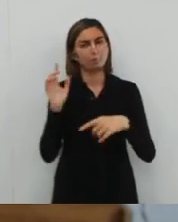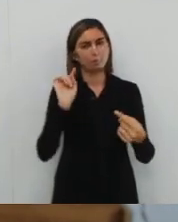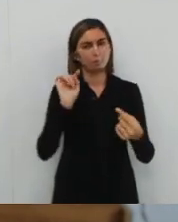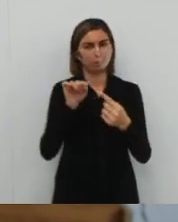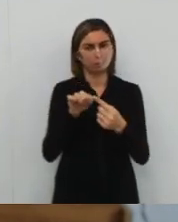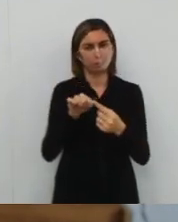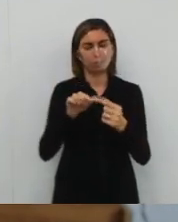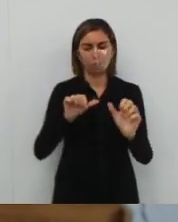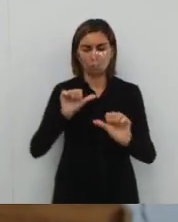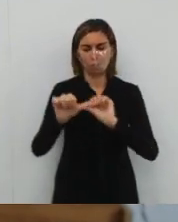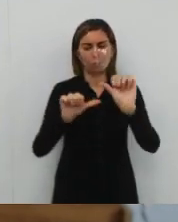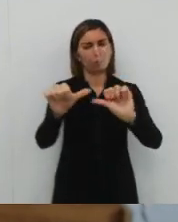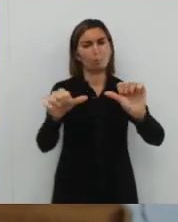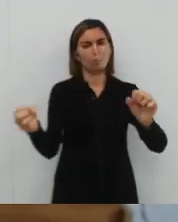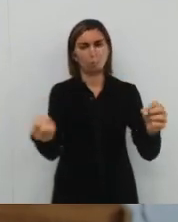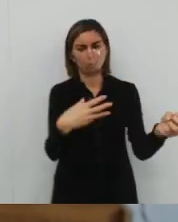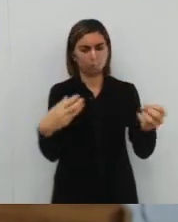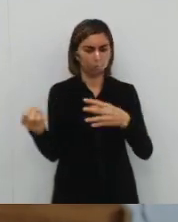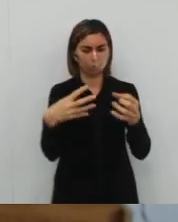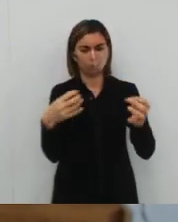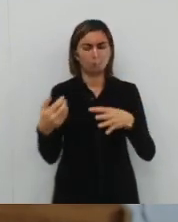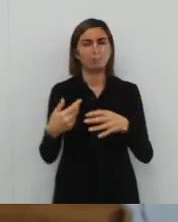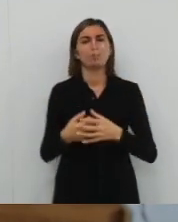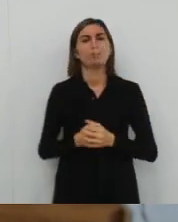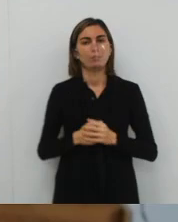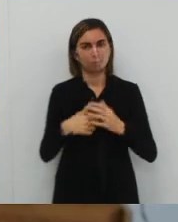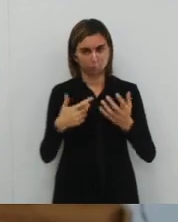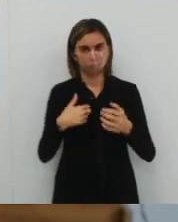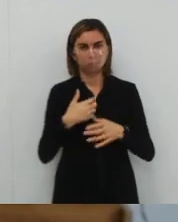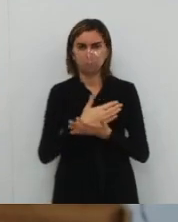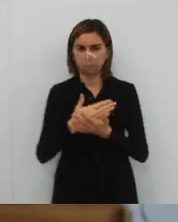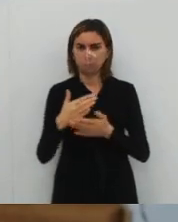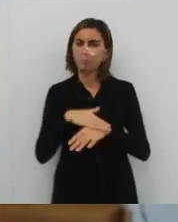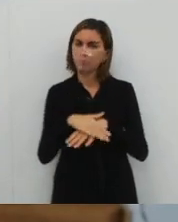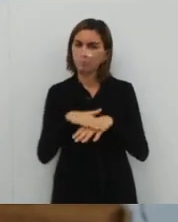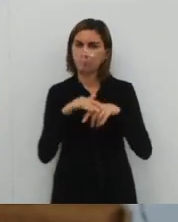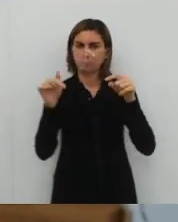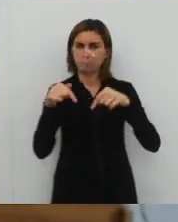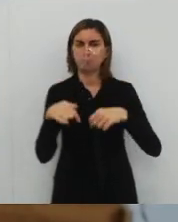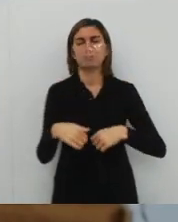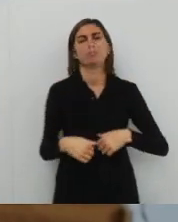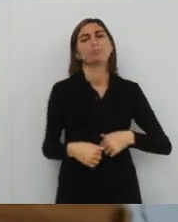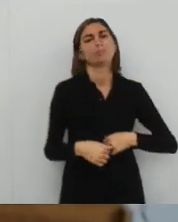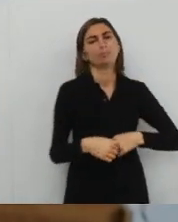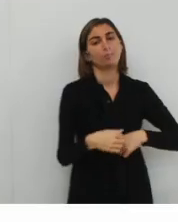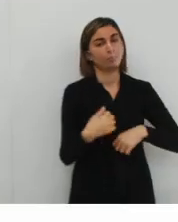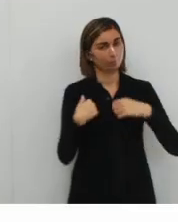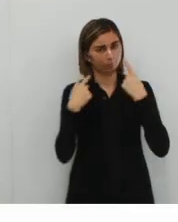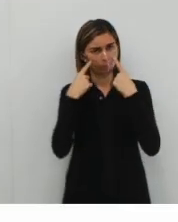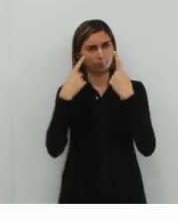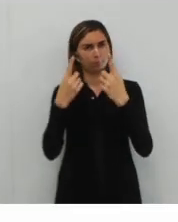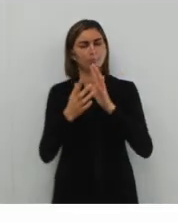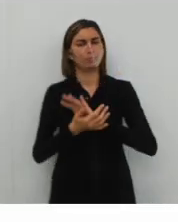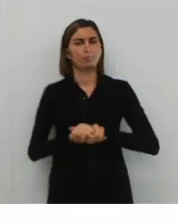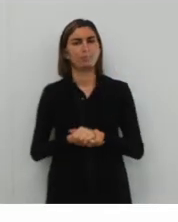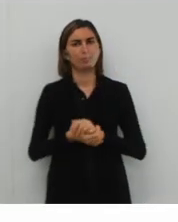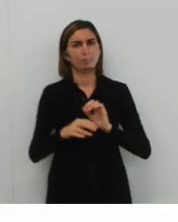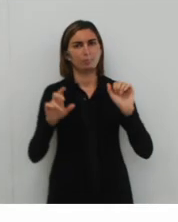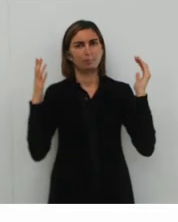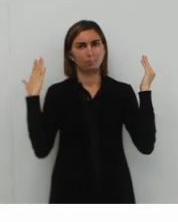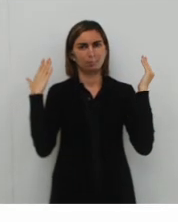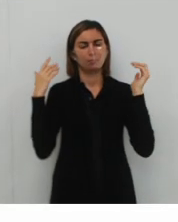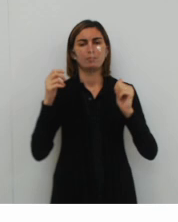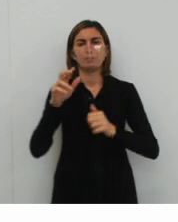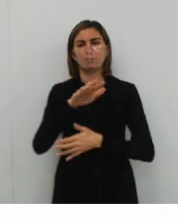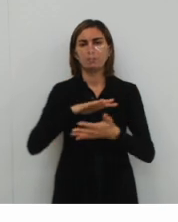com a modernidade da produção. E é isso que a gente vai conversar hoje. Vamos lá! Revolução